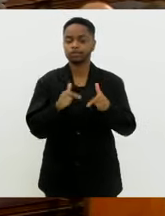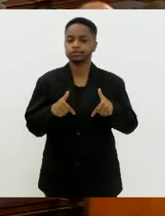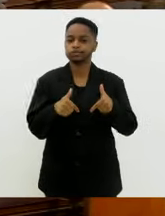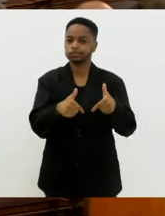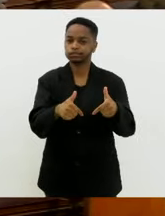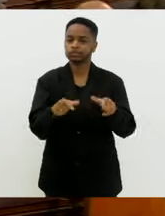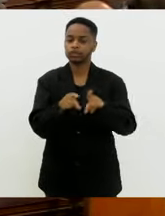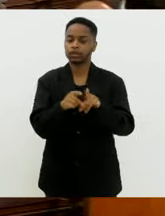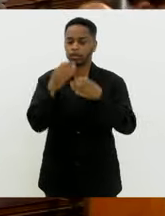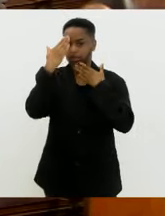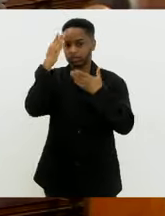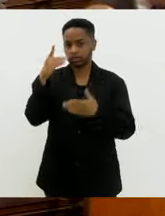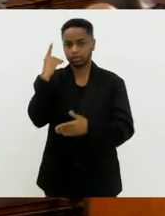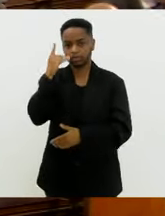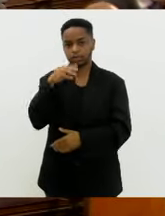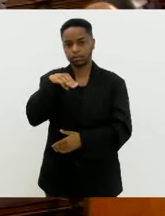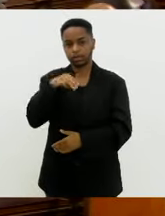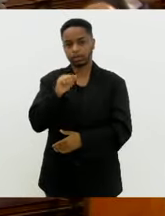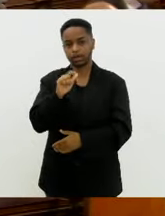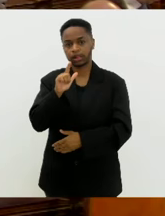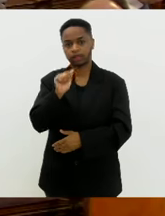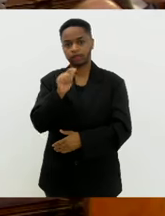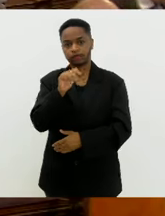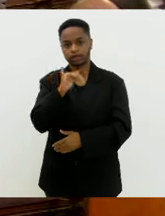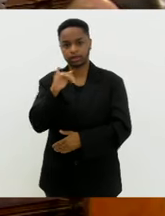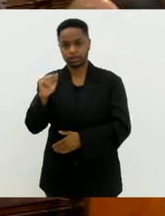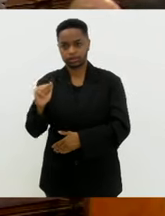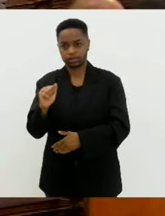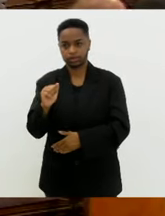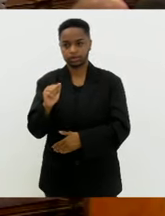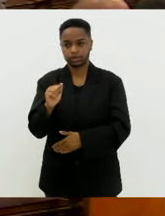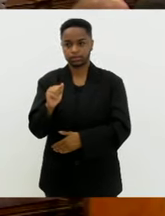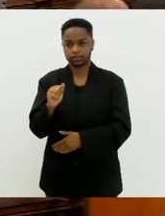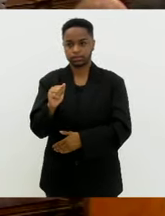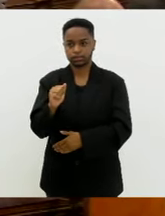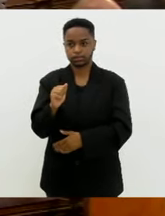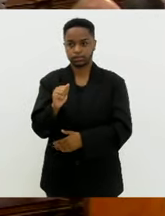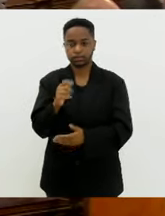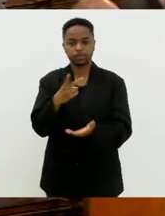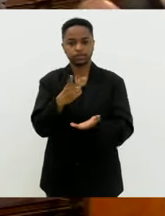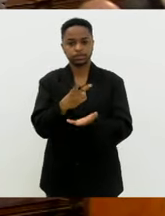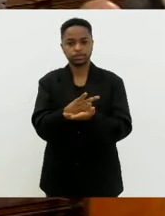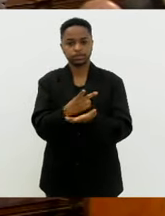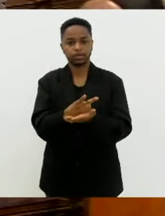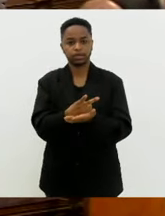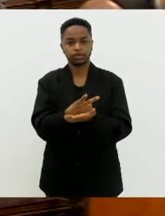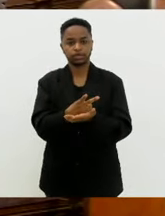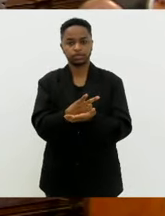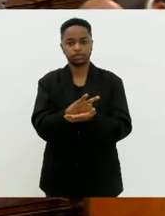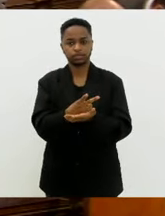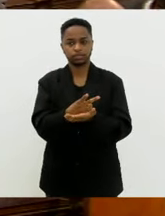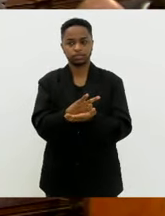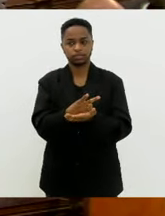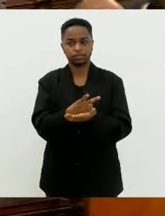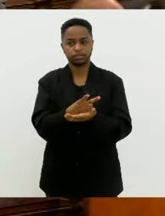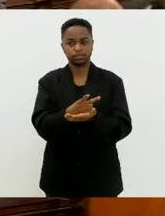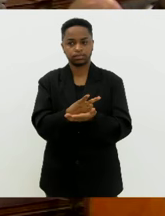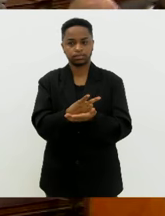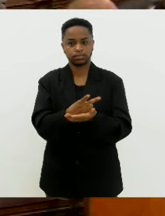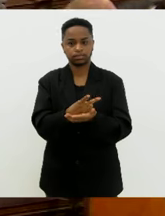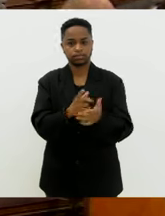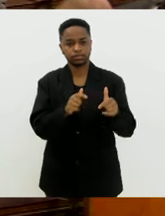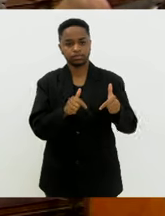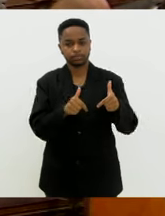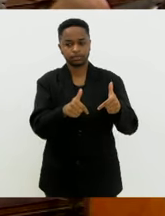deputado Malafaia, que tem o espetáculo Fala, Xerife da Legalidade, Amorim, que tem